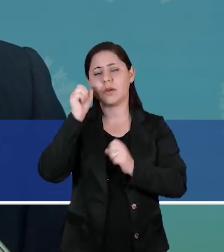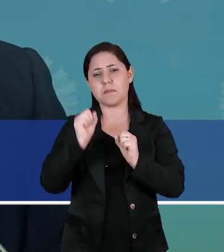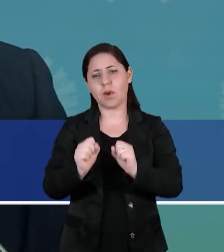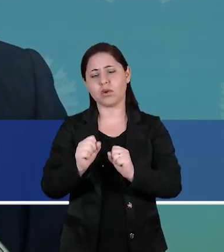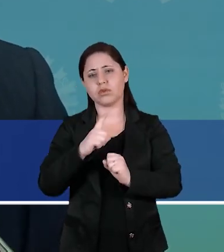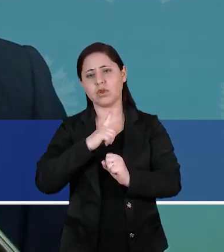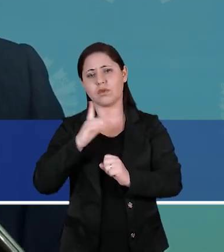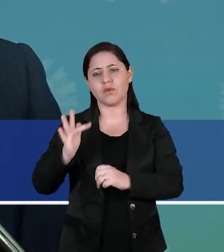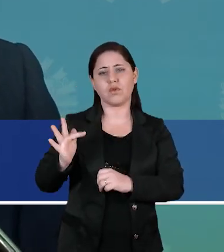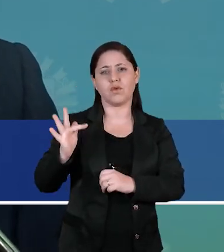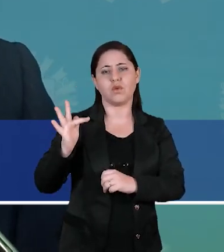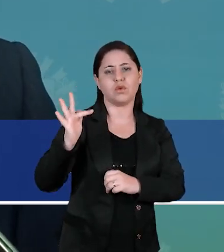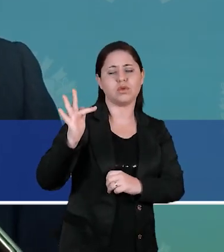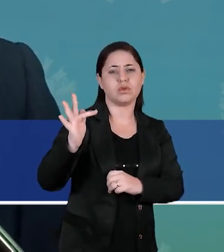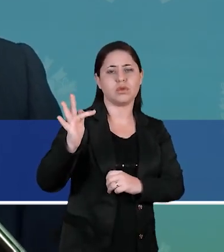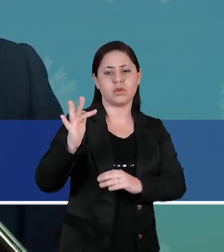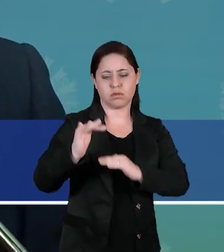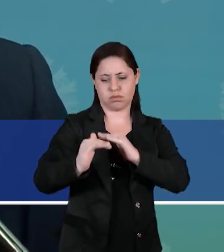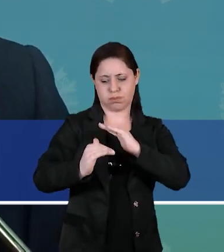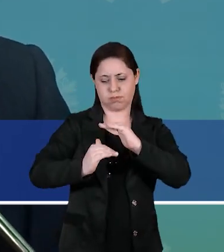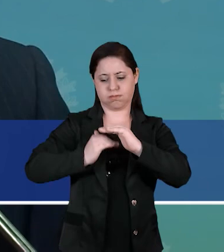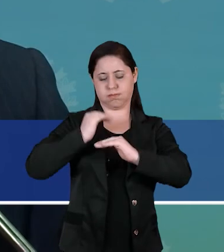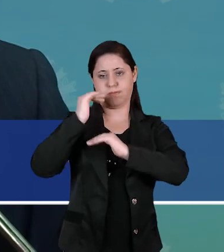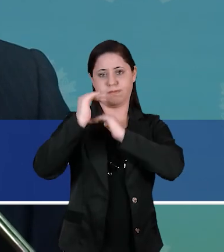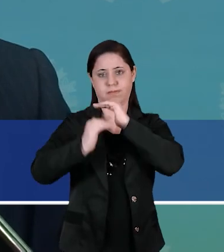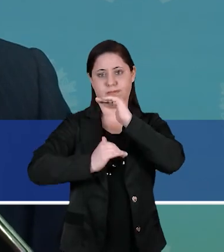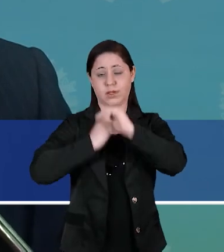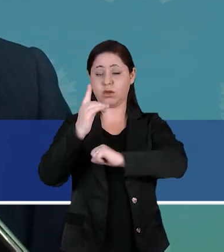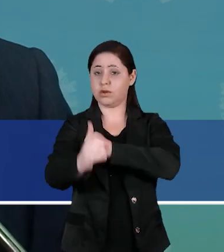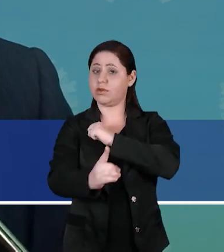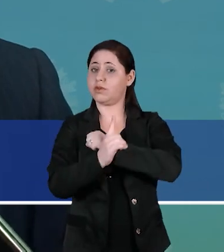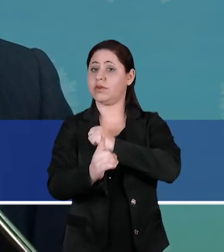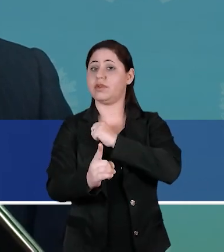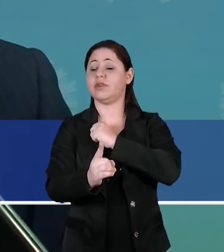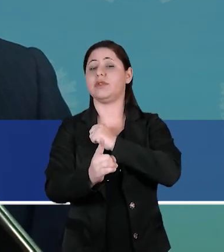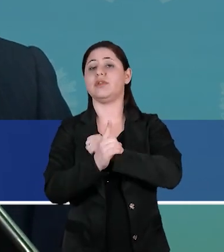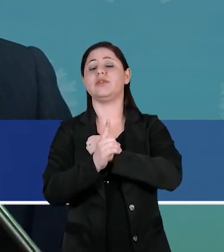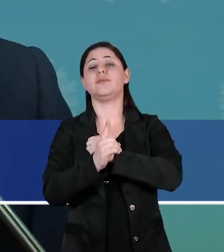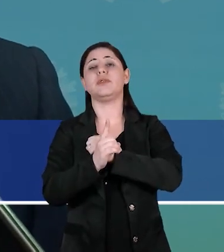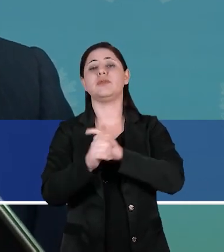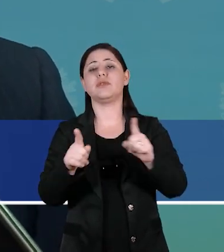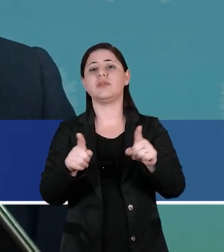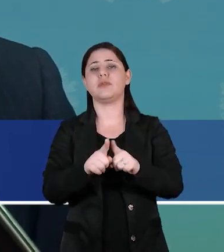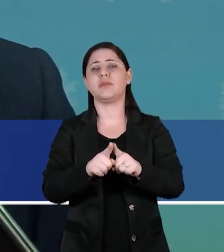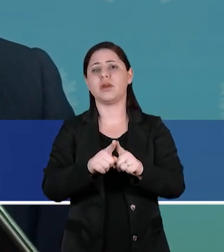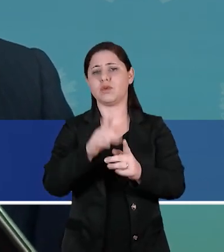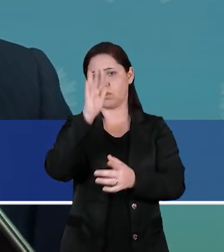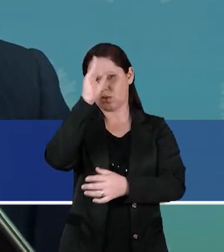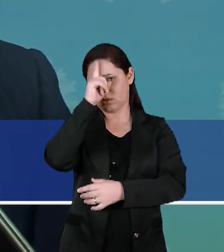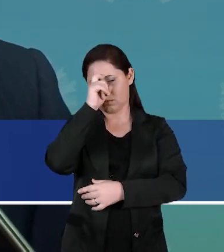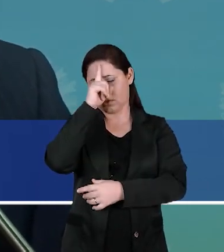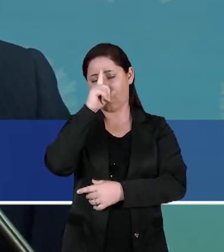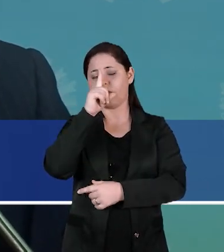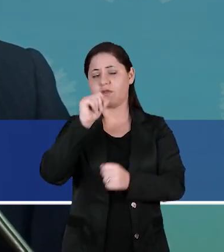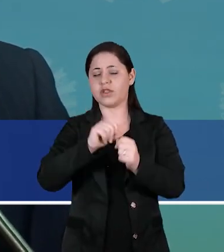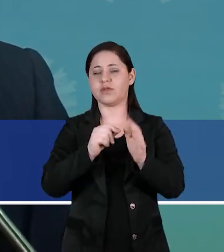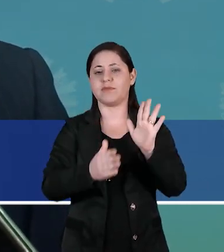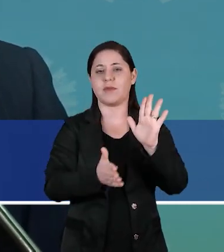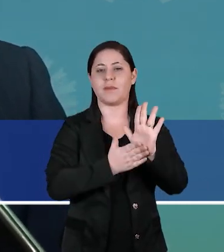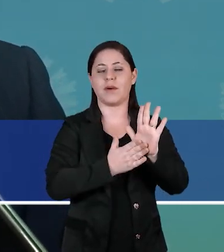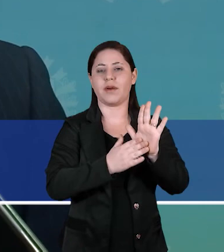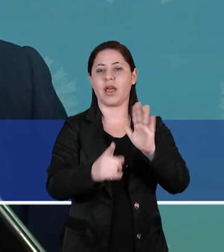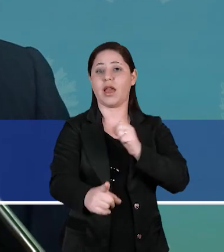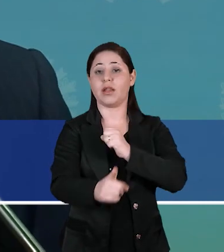gente pode ter um avanço, né, nos atendimentos. E acho que o hospital vai realizar a sua missão,